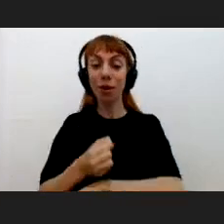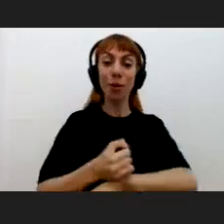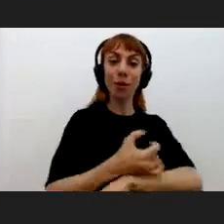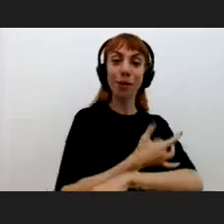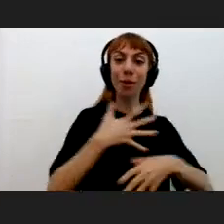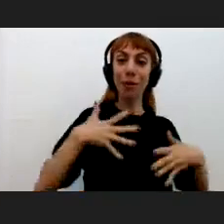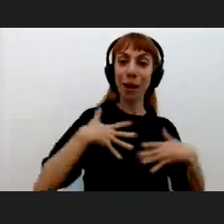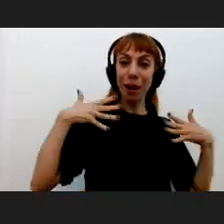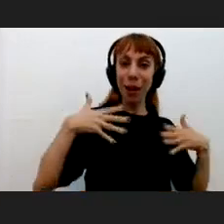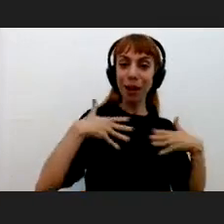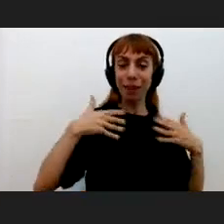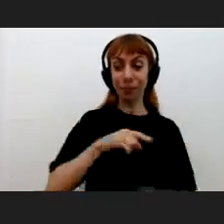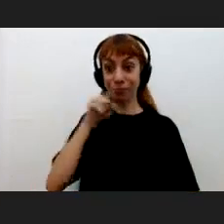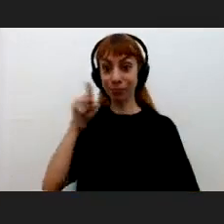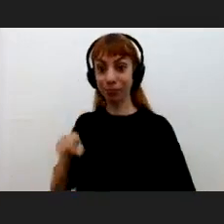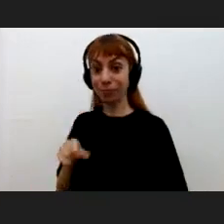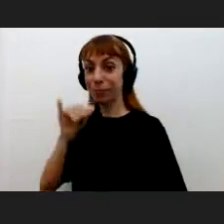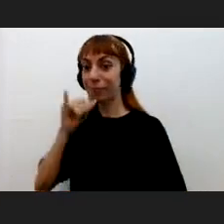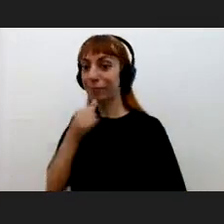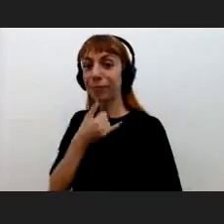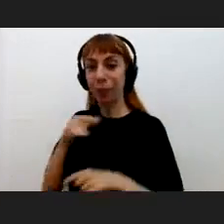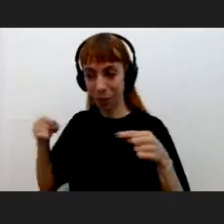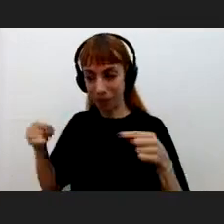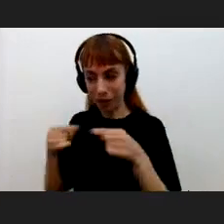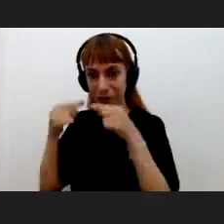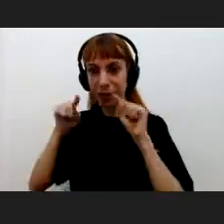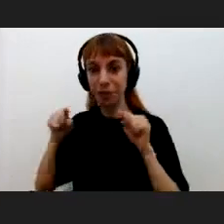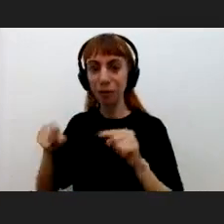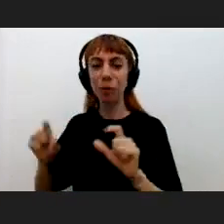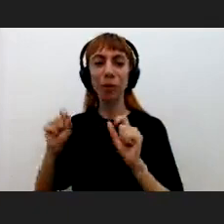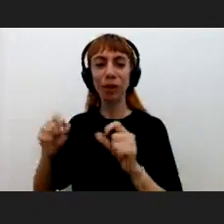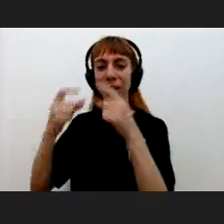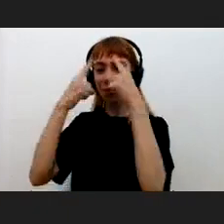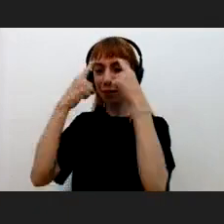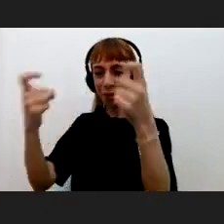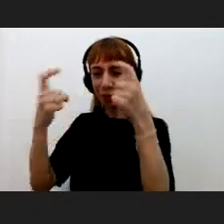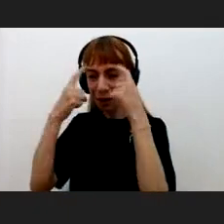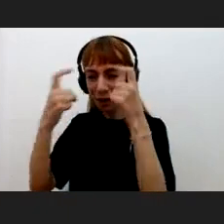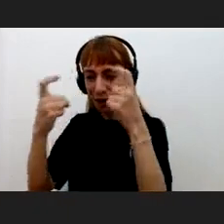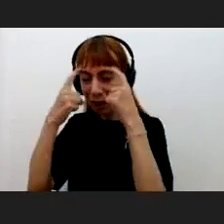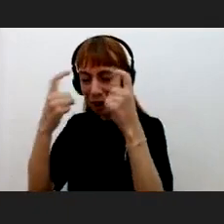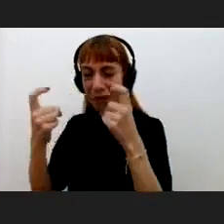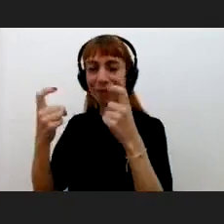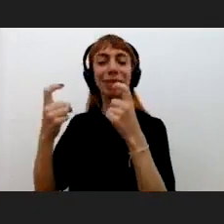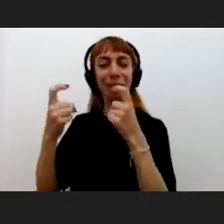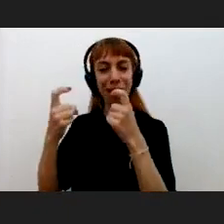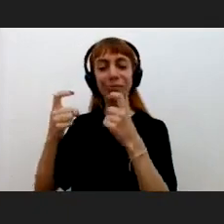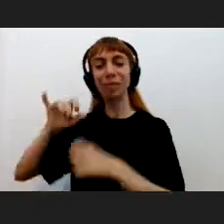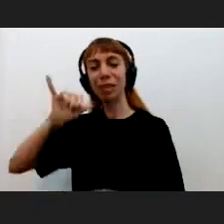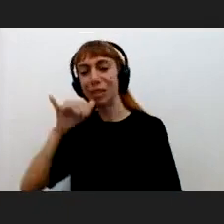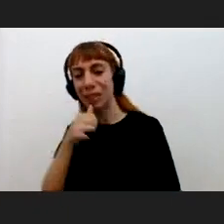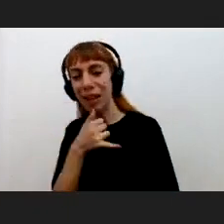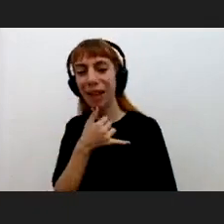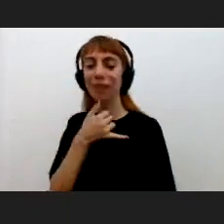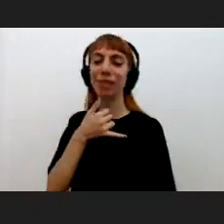impotência, a violência. Em contrapartida, os afetos alegres são aqueles afetos que eu consigo